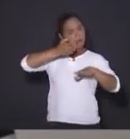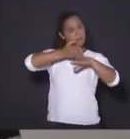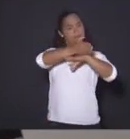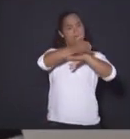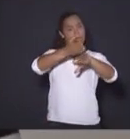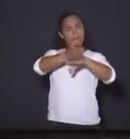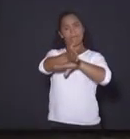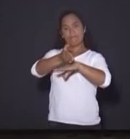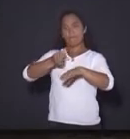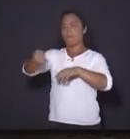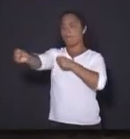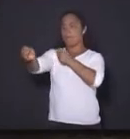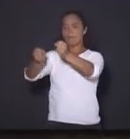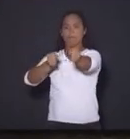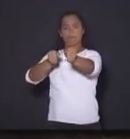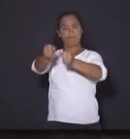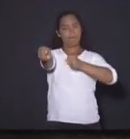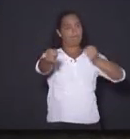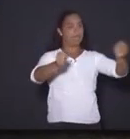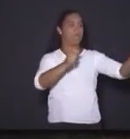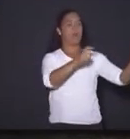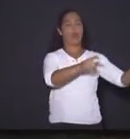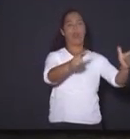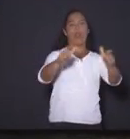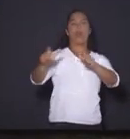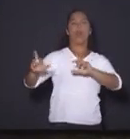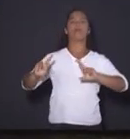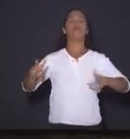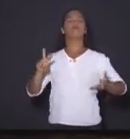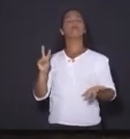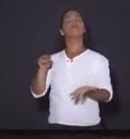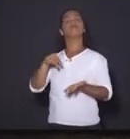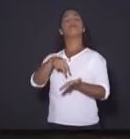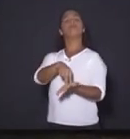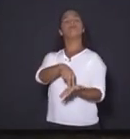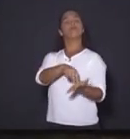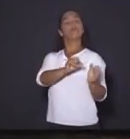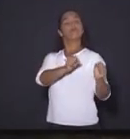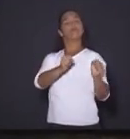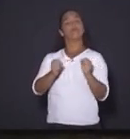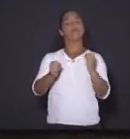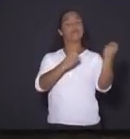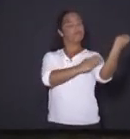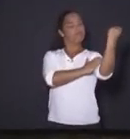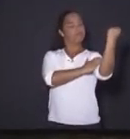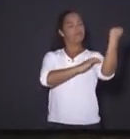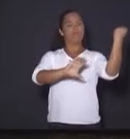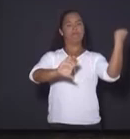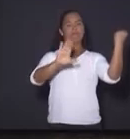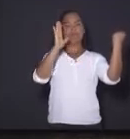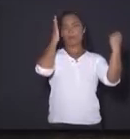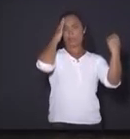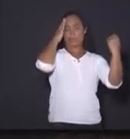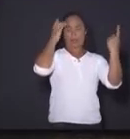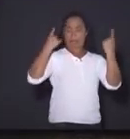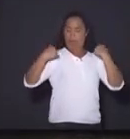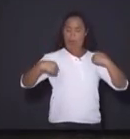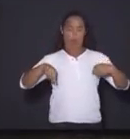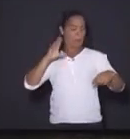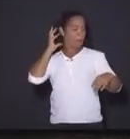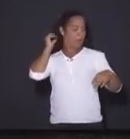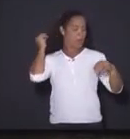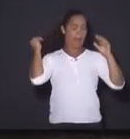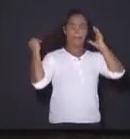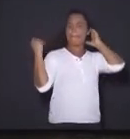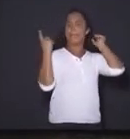brasileira de uma outra maneira mais afirmativo mas empoderado mas sabendo decida sua estética do seu cabelo da